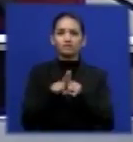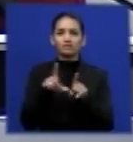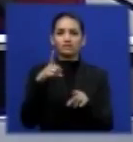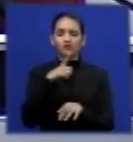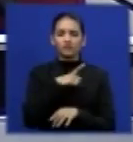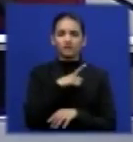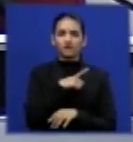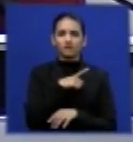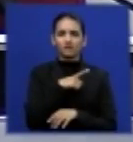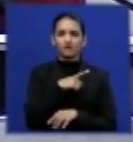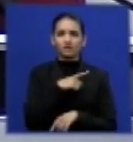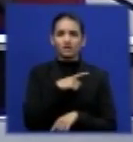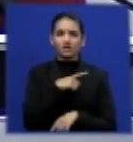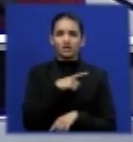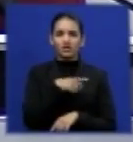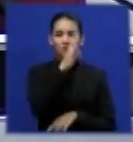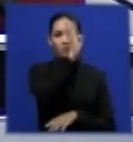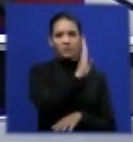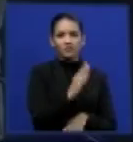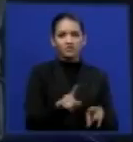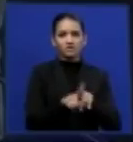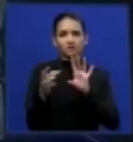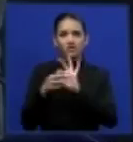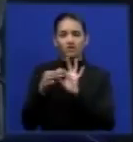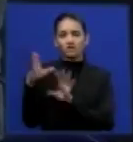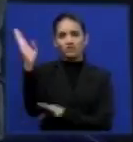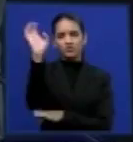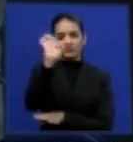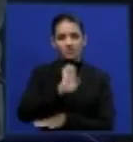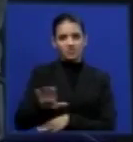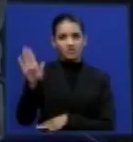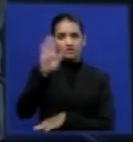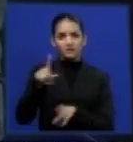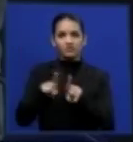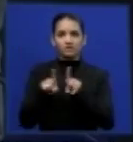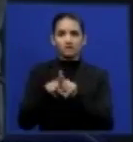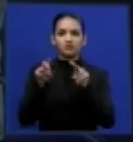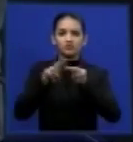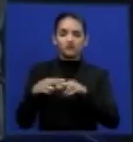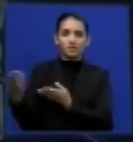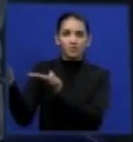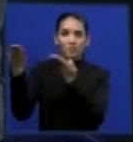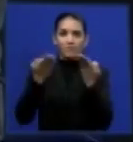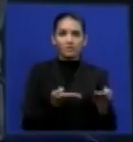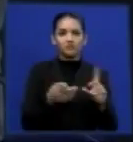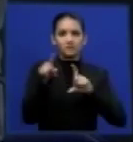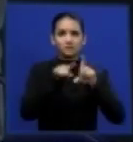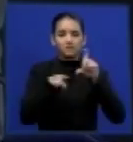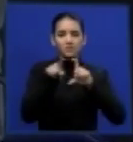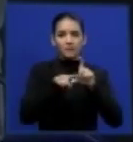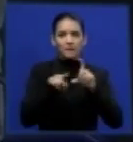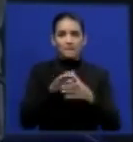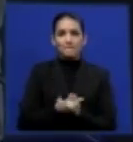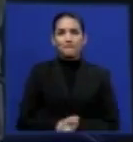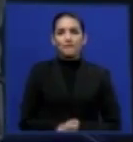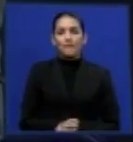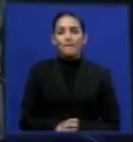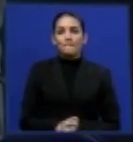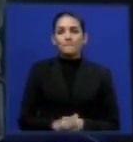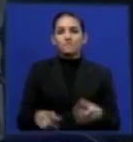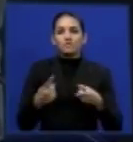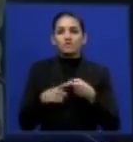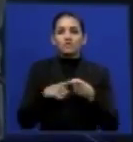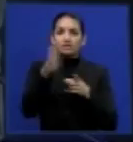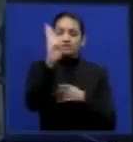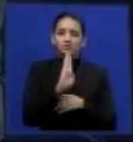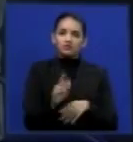contencioso entre o Brasil e a União Europeia sobre a importação de pneus reformados o Brasil alegou que